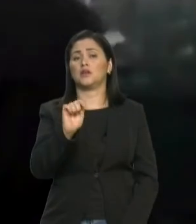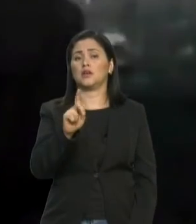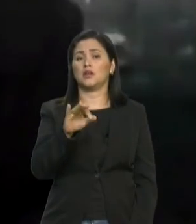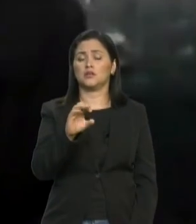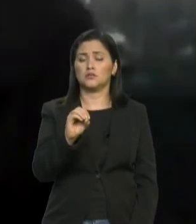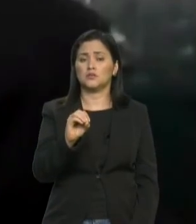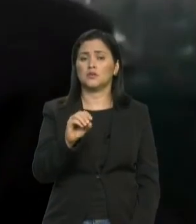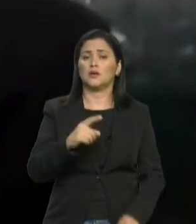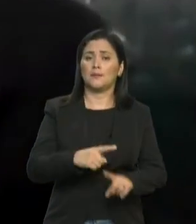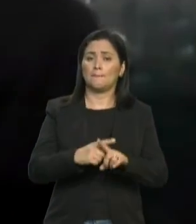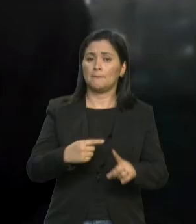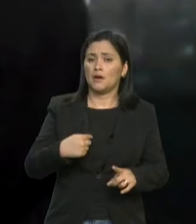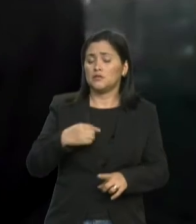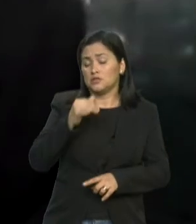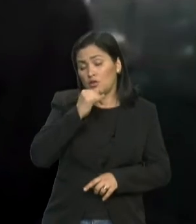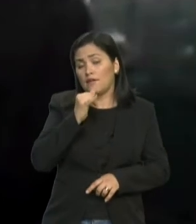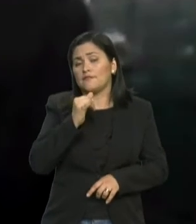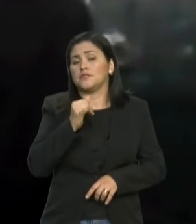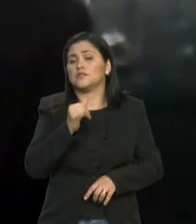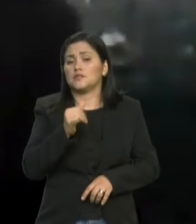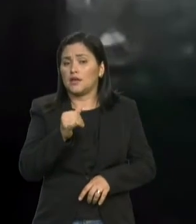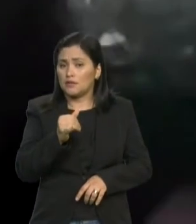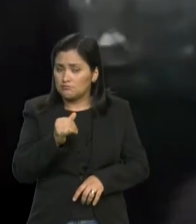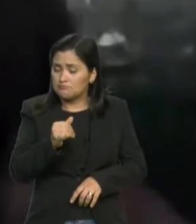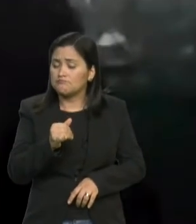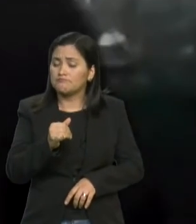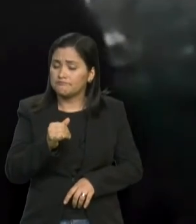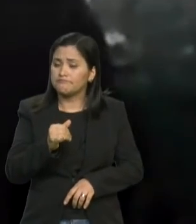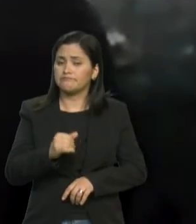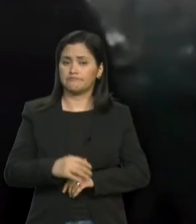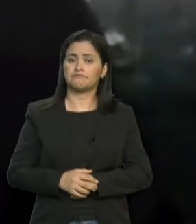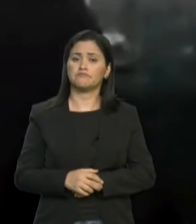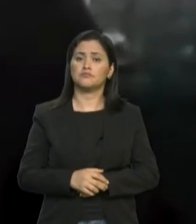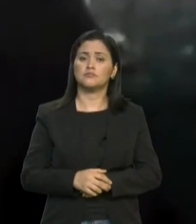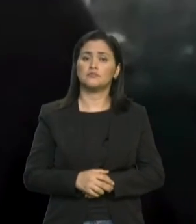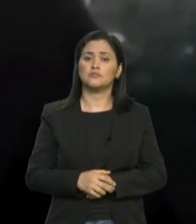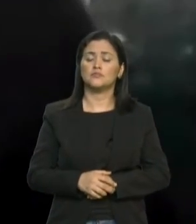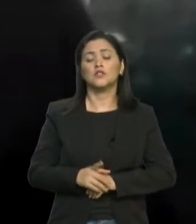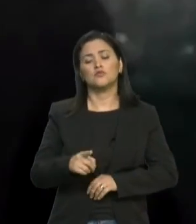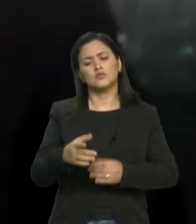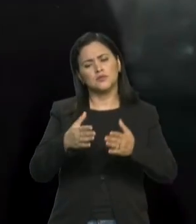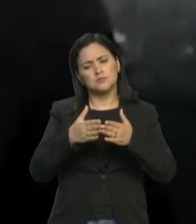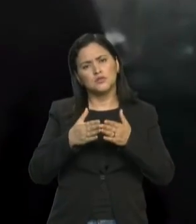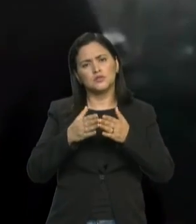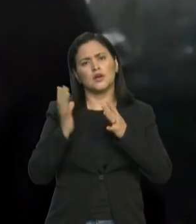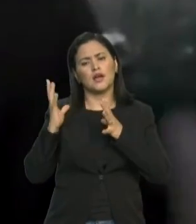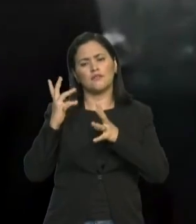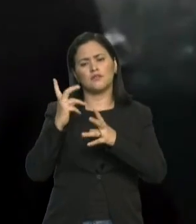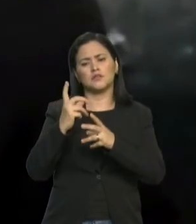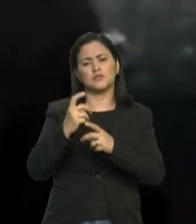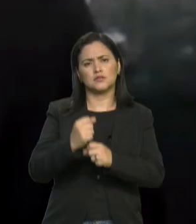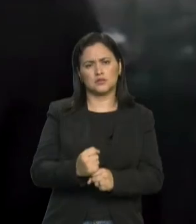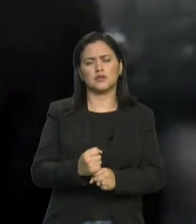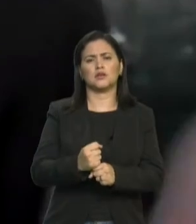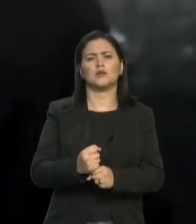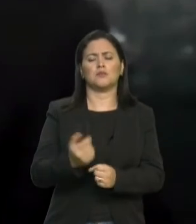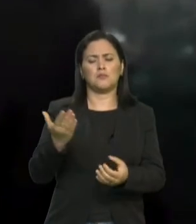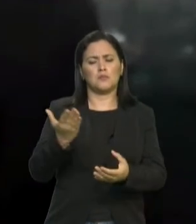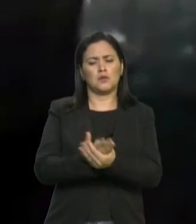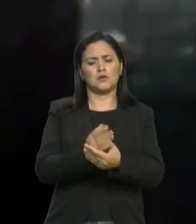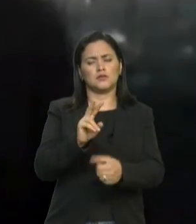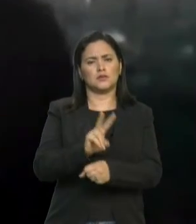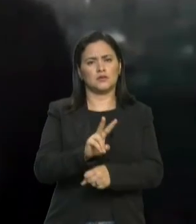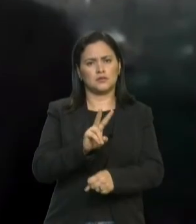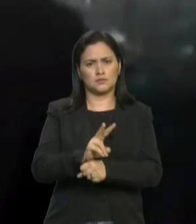Excelência falou, as preocupações que Vossa Excelência tem, pediu o visto do processo do empréstimo e fez isso com muita competência, com muita